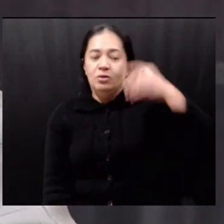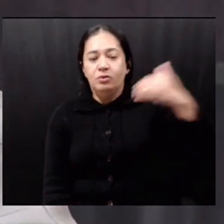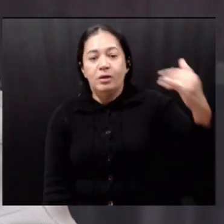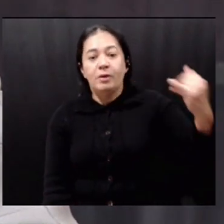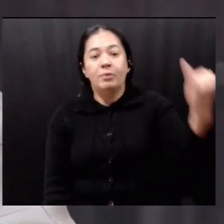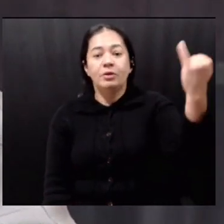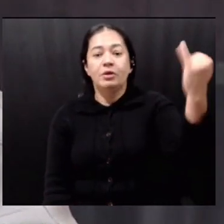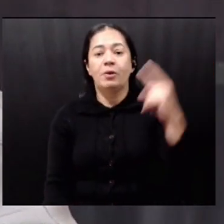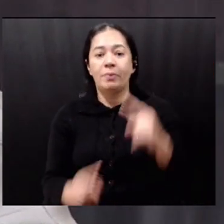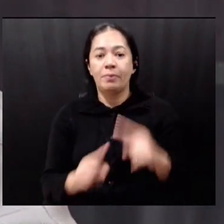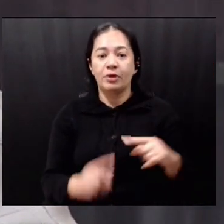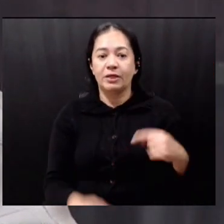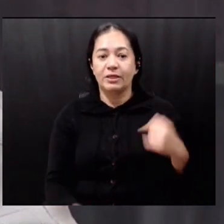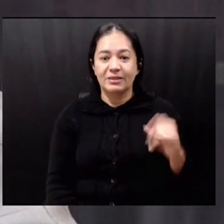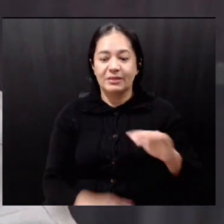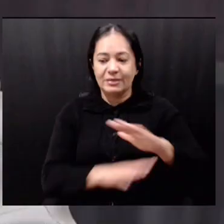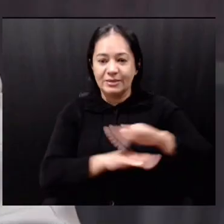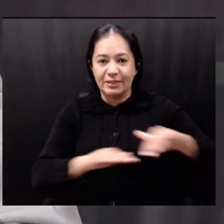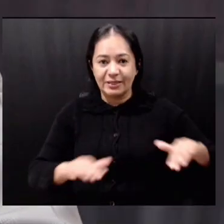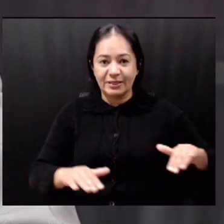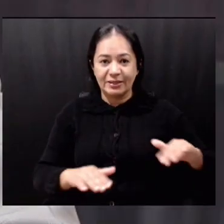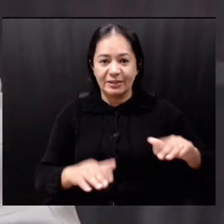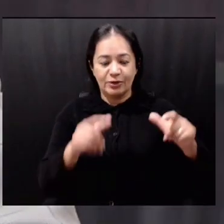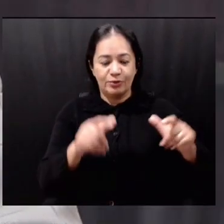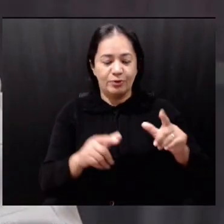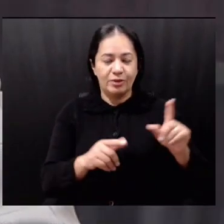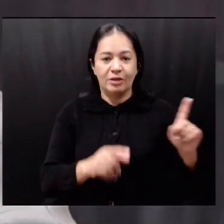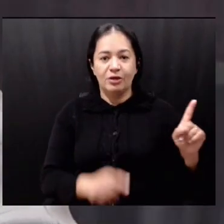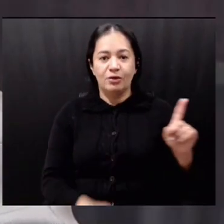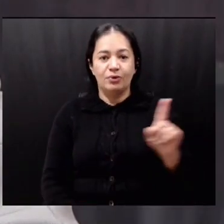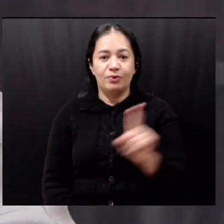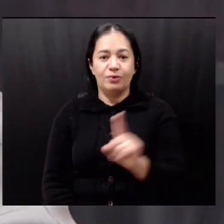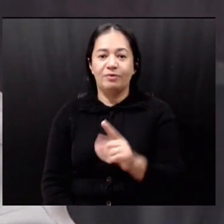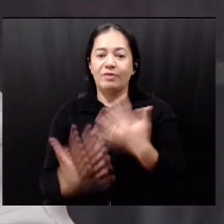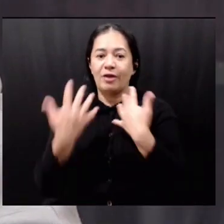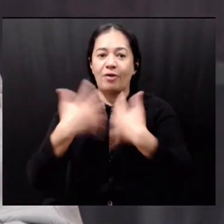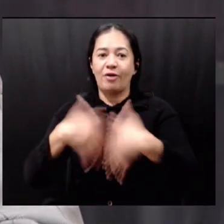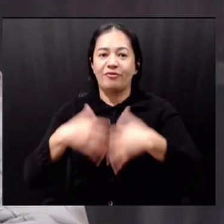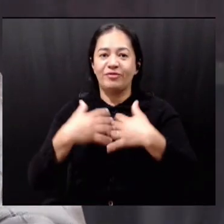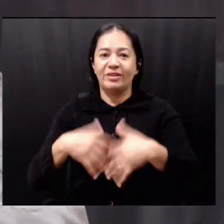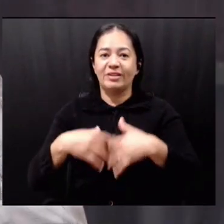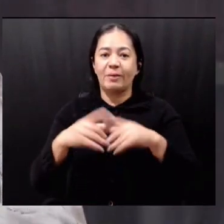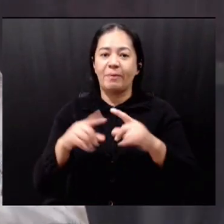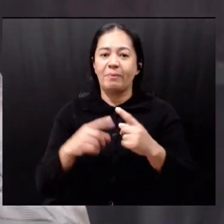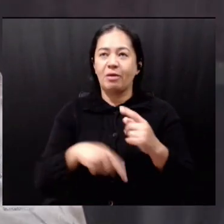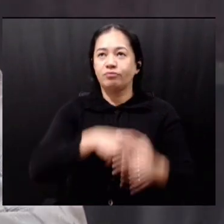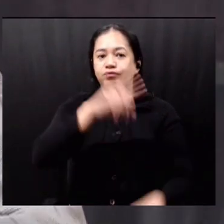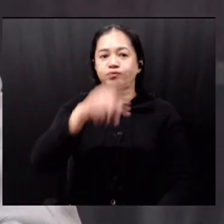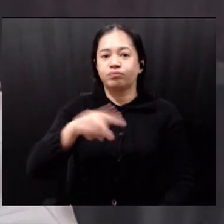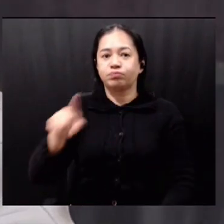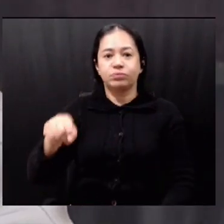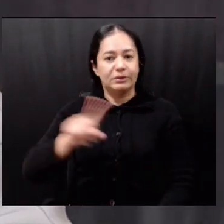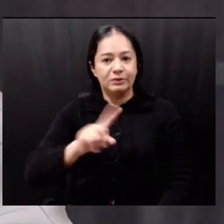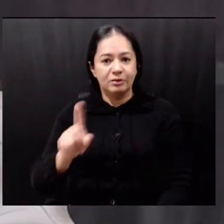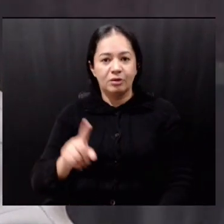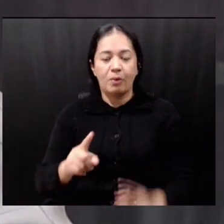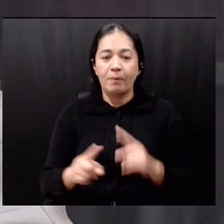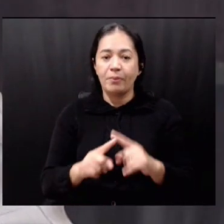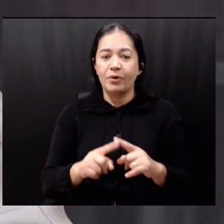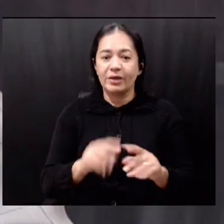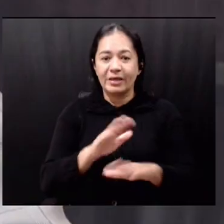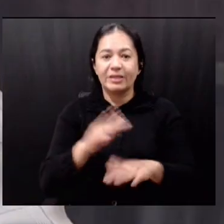a criança, ela sai daquele ambiente, vai ter uma flexibilidade, mas não vai variar tanto, assim, os limites que aquela criança já entende, Sim, né? Ela